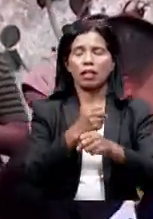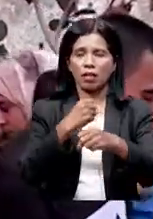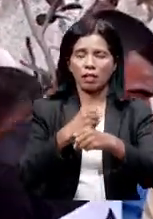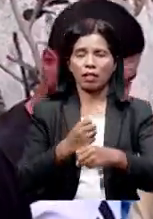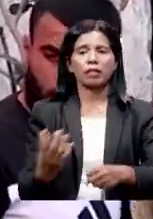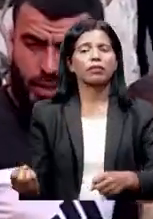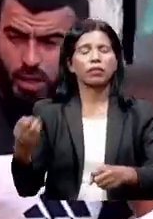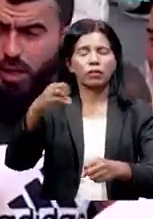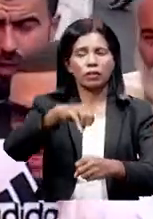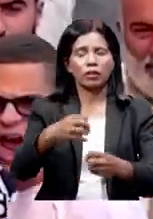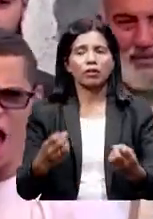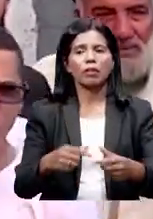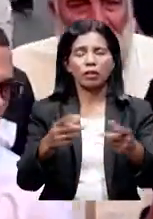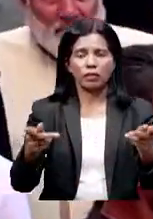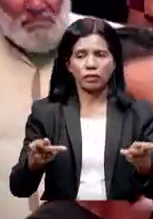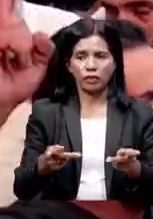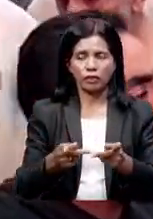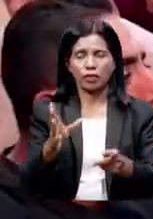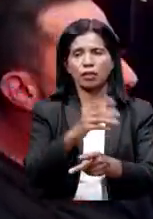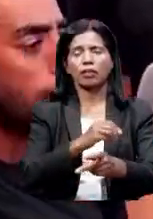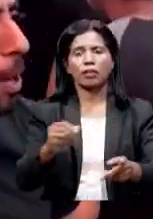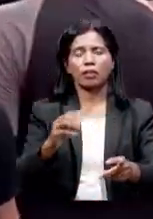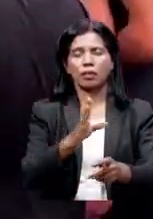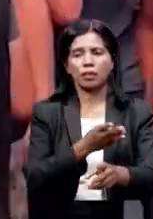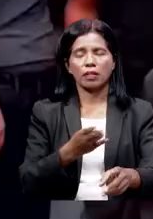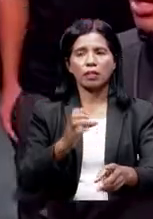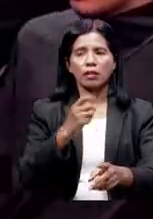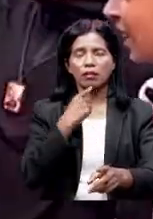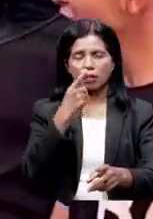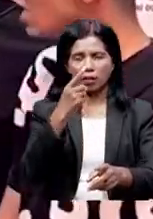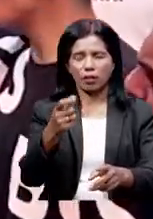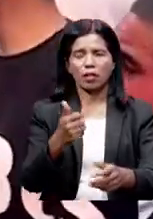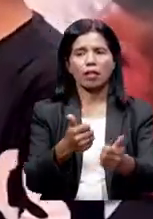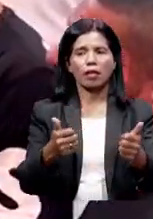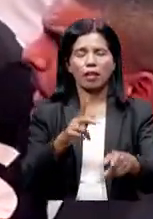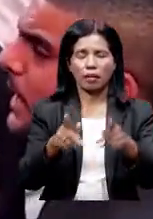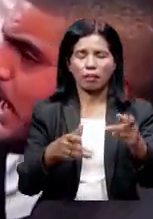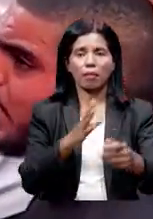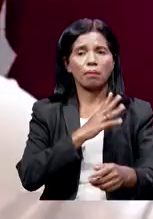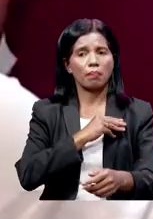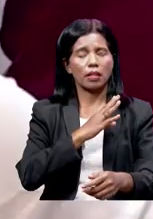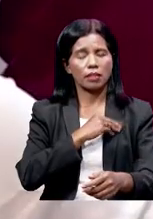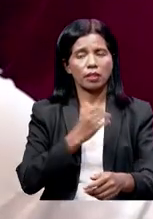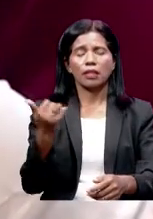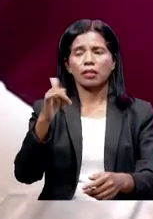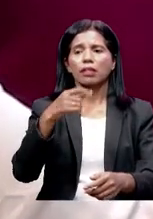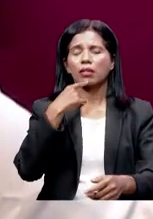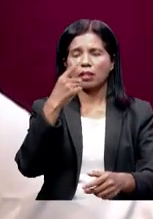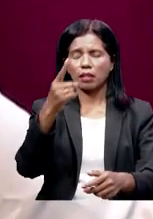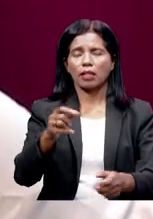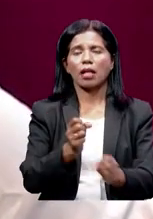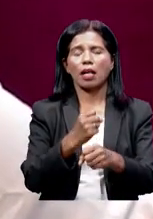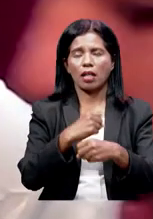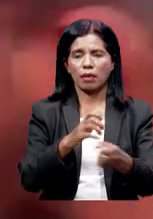aero ba campo refugiado Banco Ocidental. Autoridade Palestina sirateten ataka ia quinta-feira ne hamate